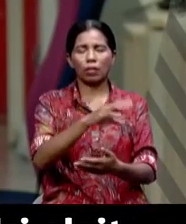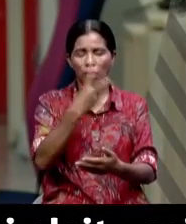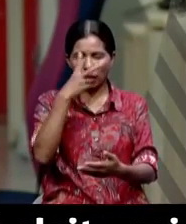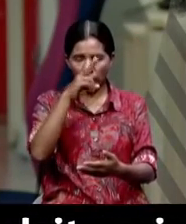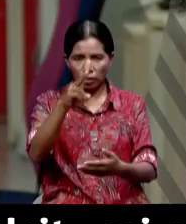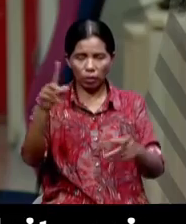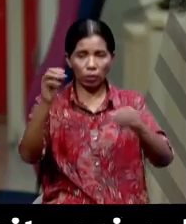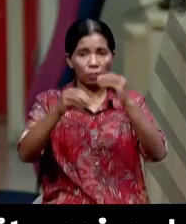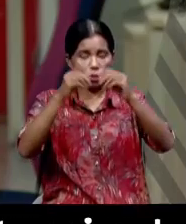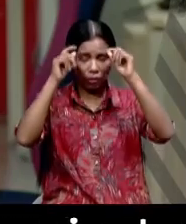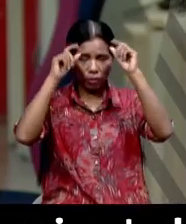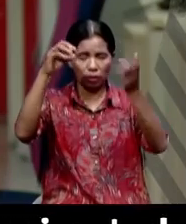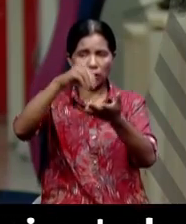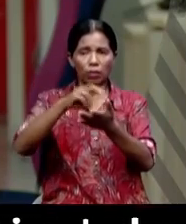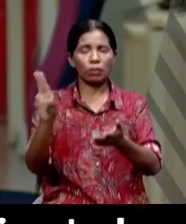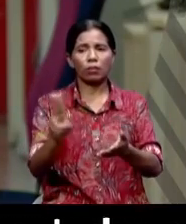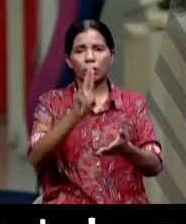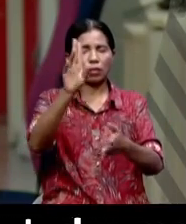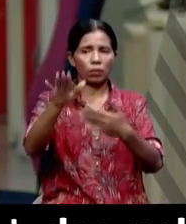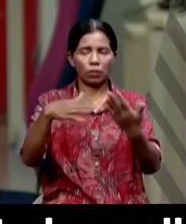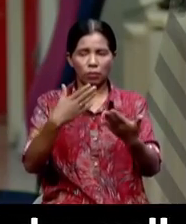o Timor-Leste e a Universidade Sira.